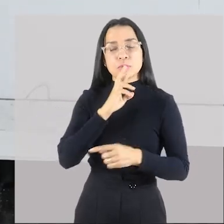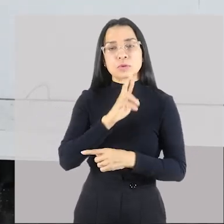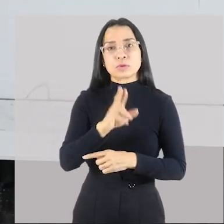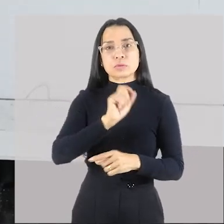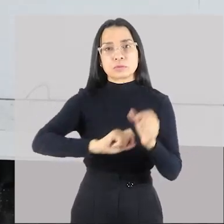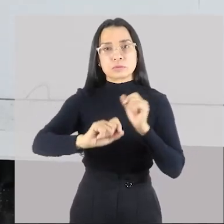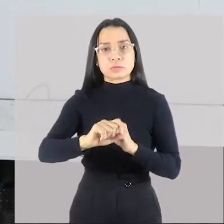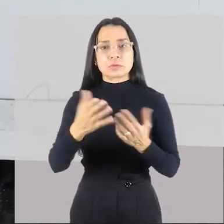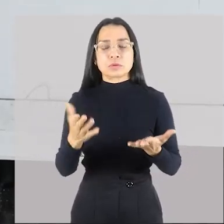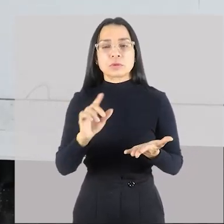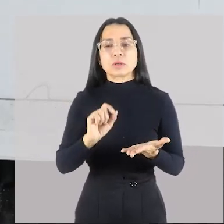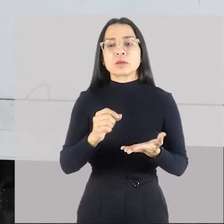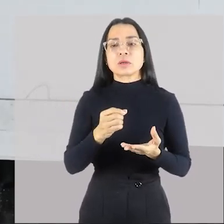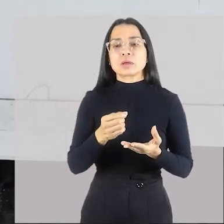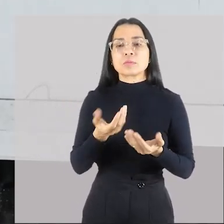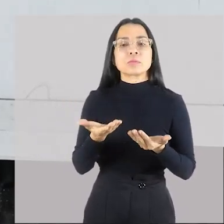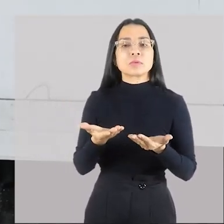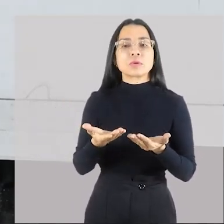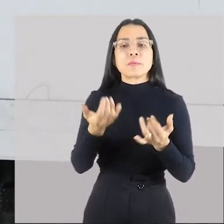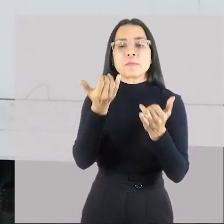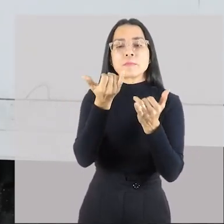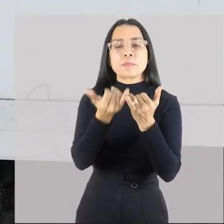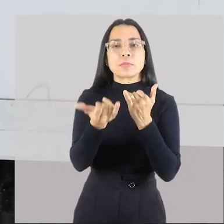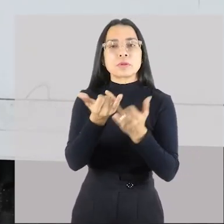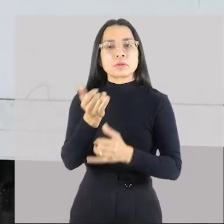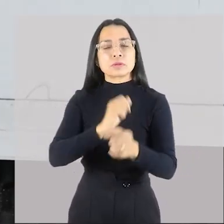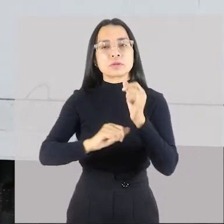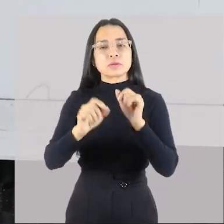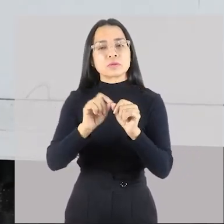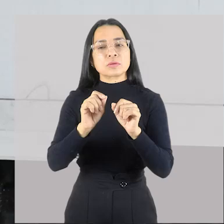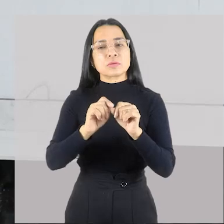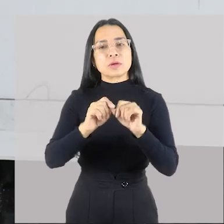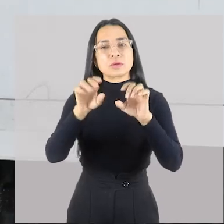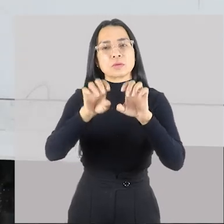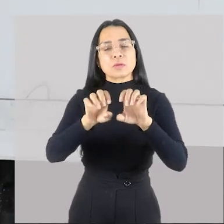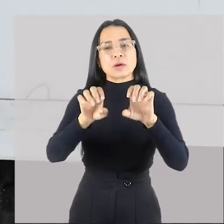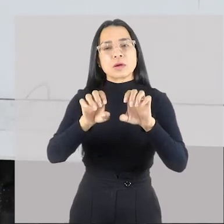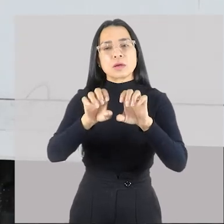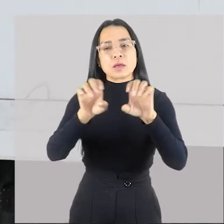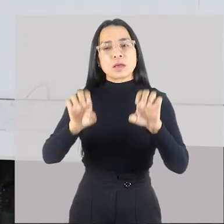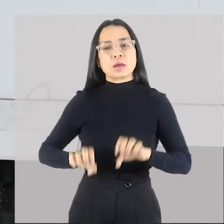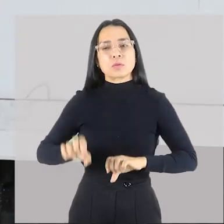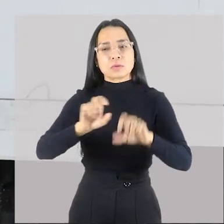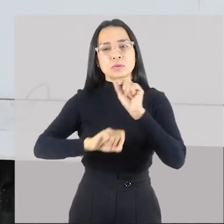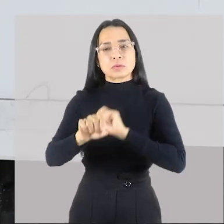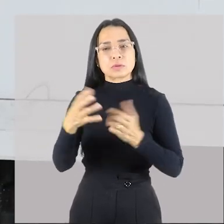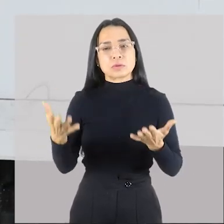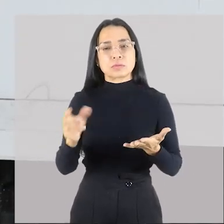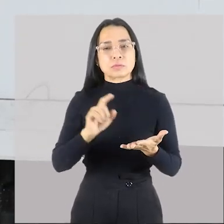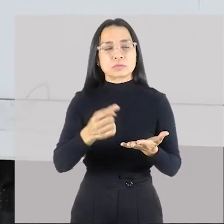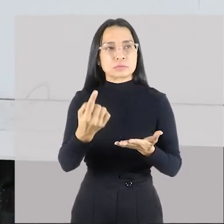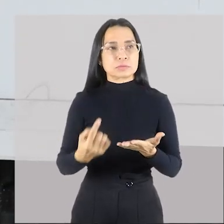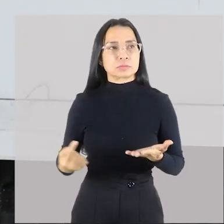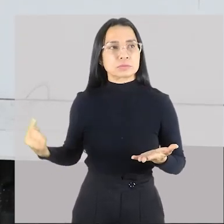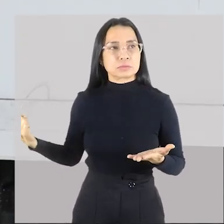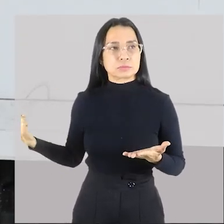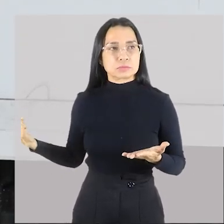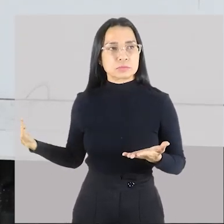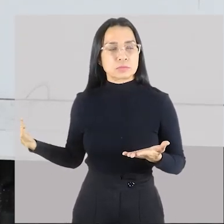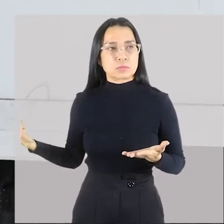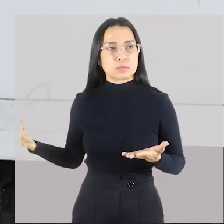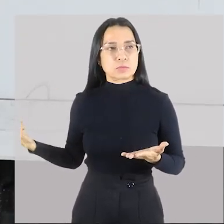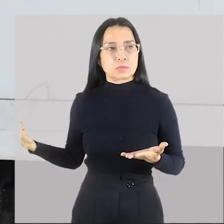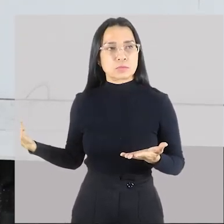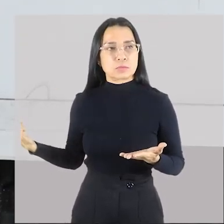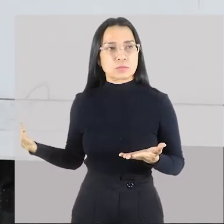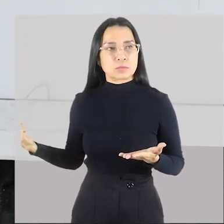você resolve, né, de forma bem similar ao que se faz com uma equação, né? Você isola o m, né, ou a letra, então vai ficar